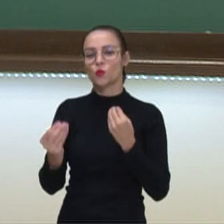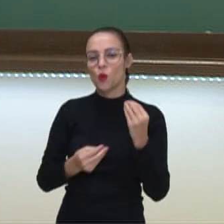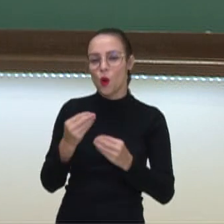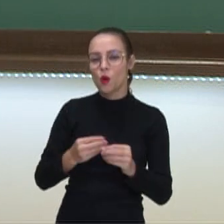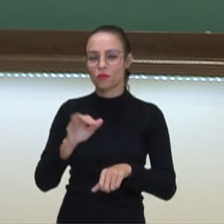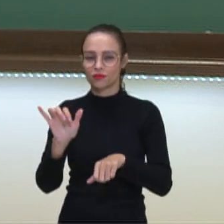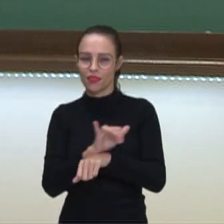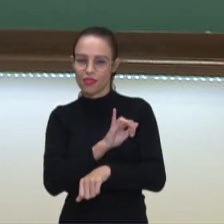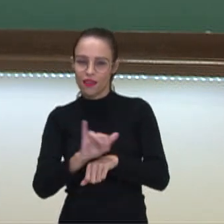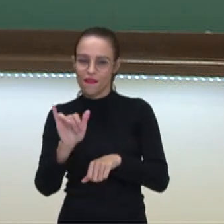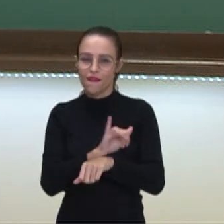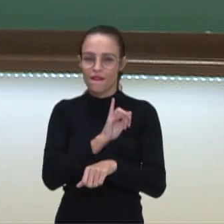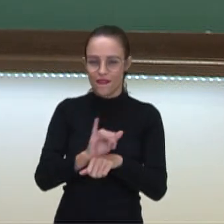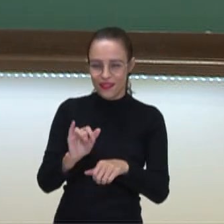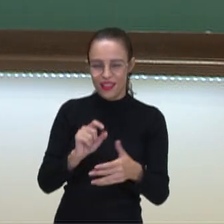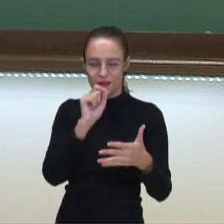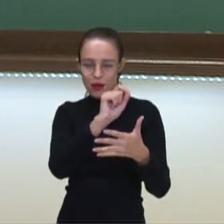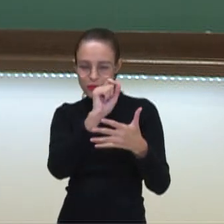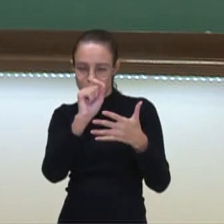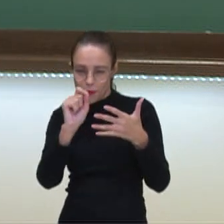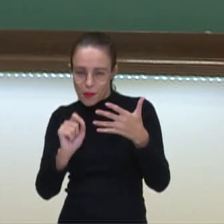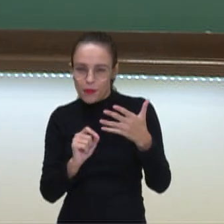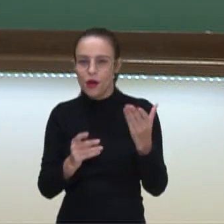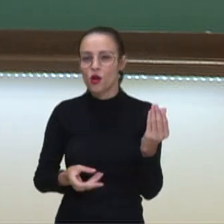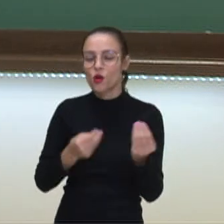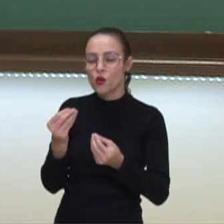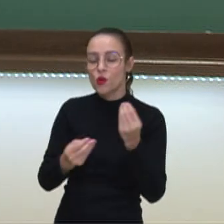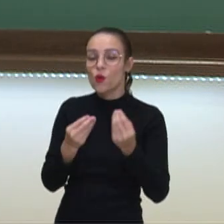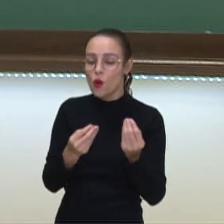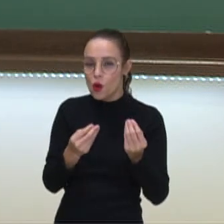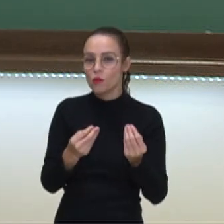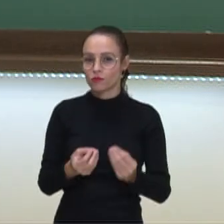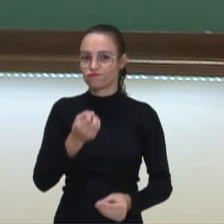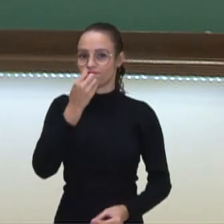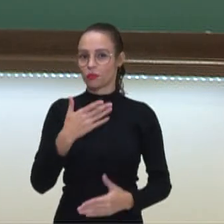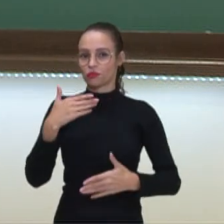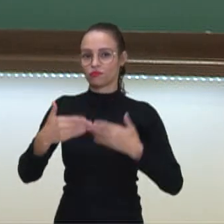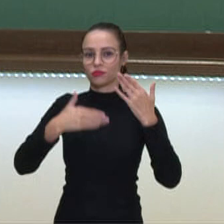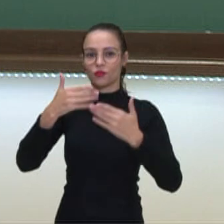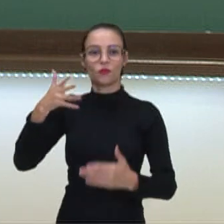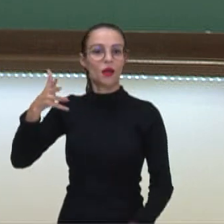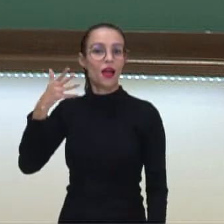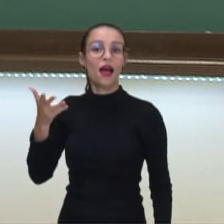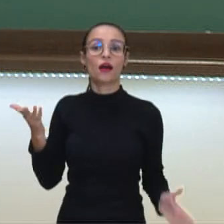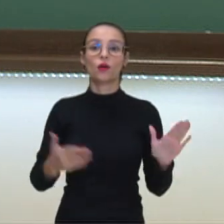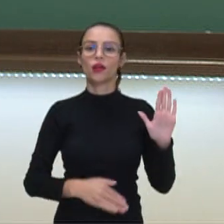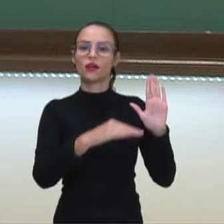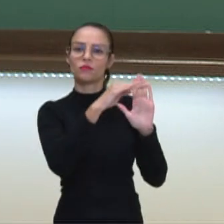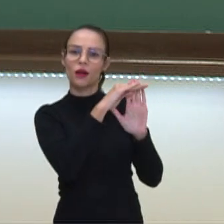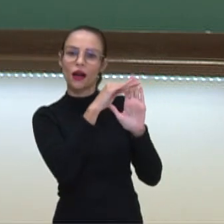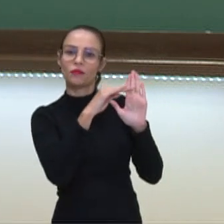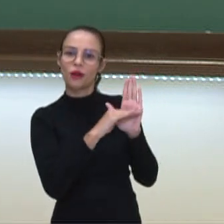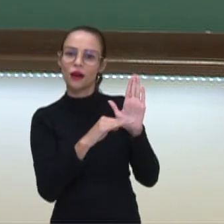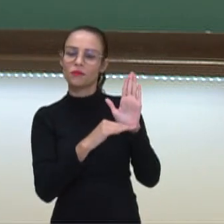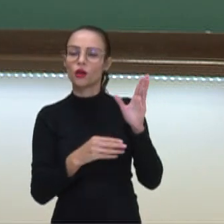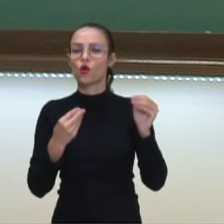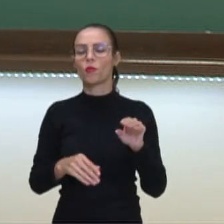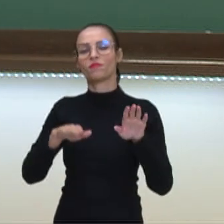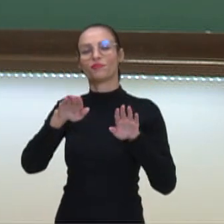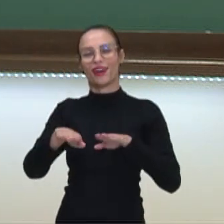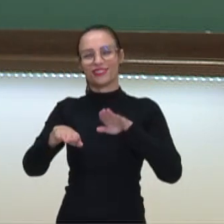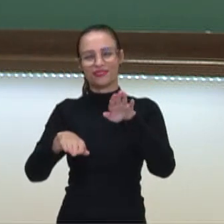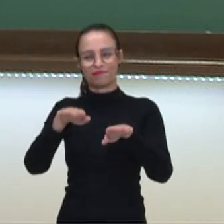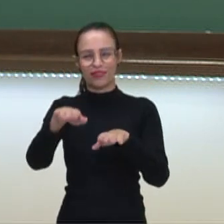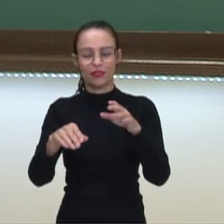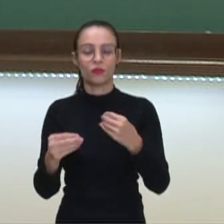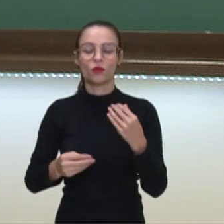o que diz, para quem diz, por que meios e quais os efeitos. E agora uma lista aqui de passos para a gente